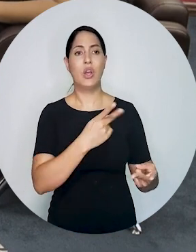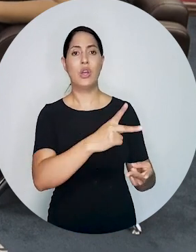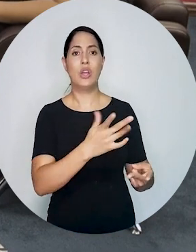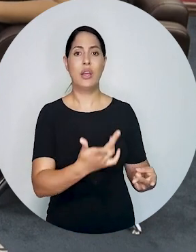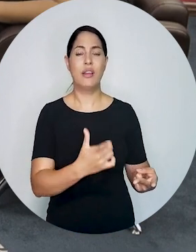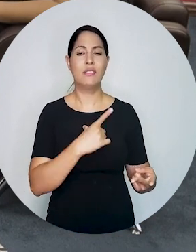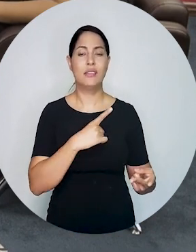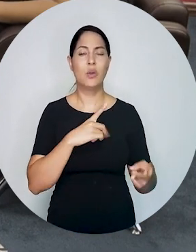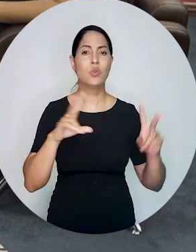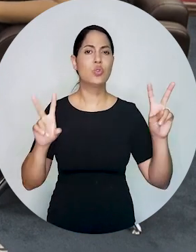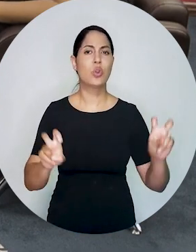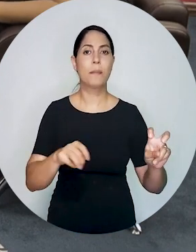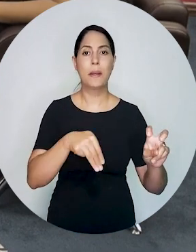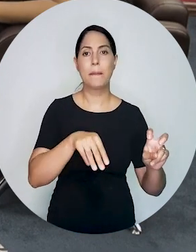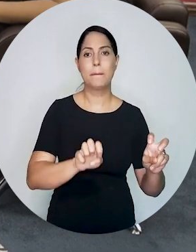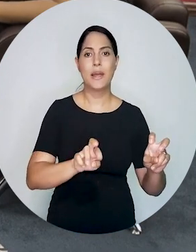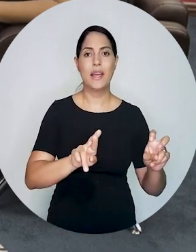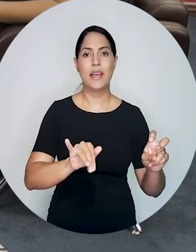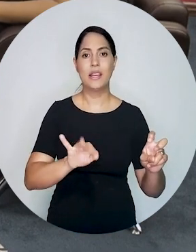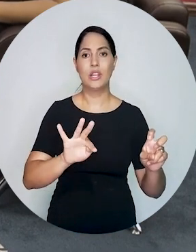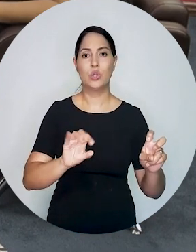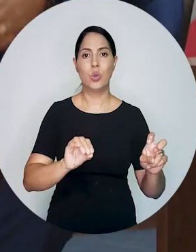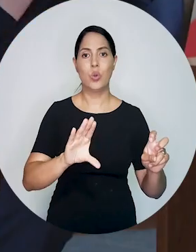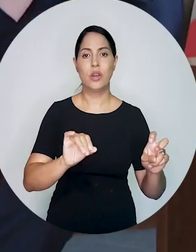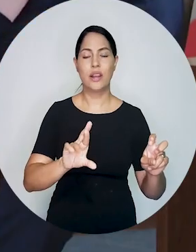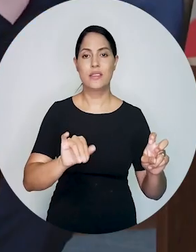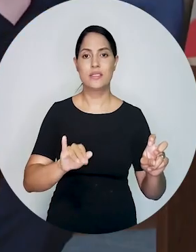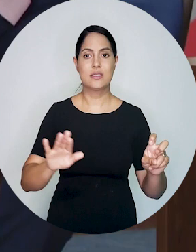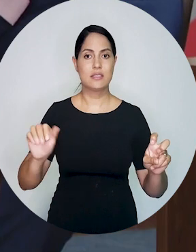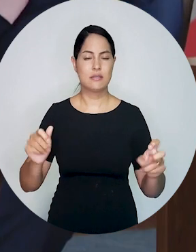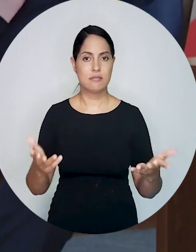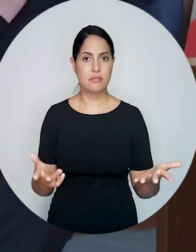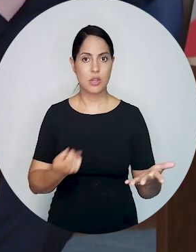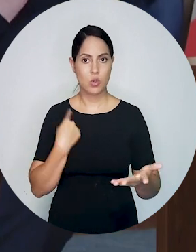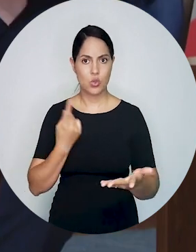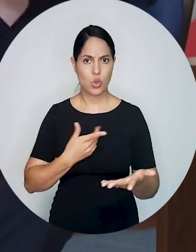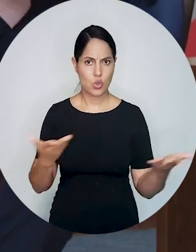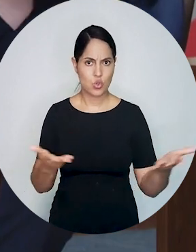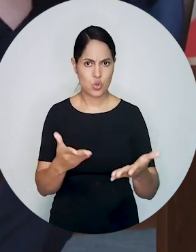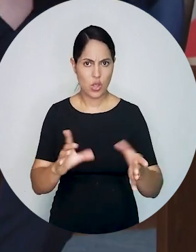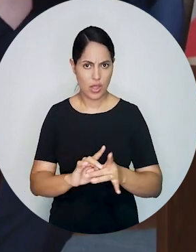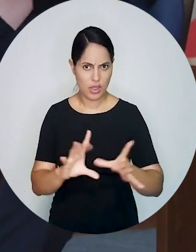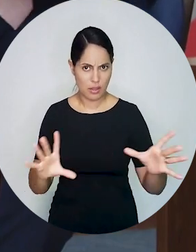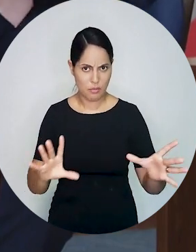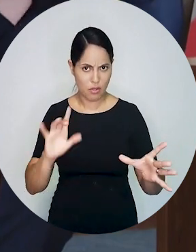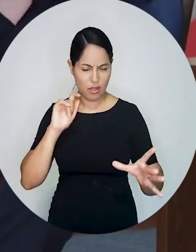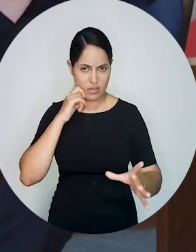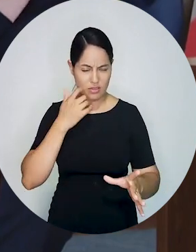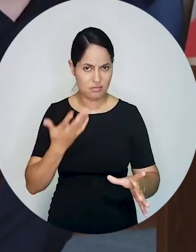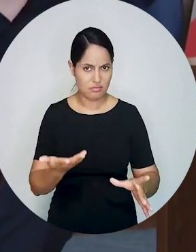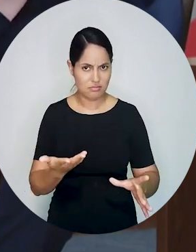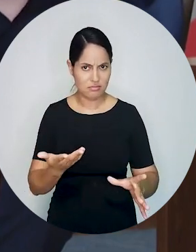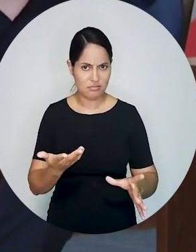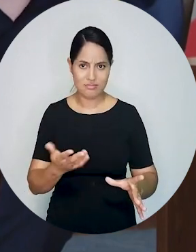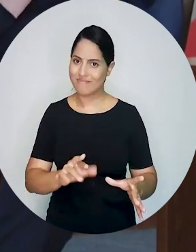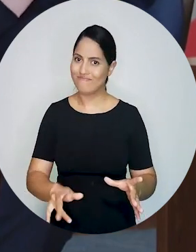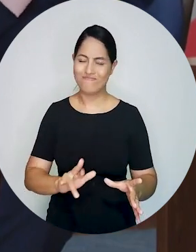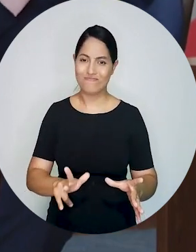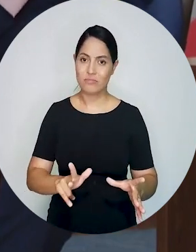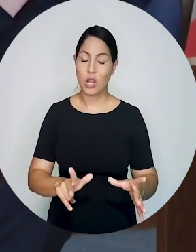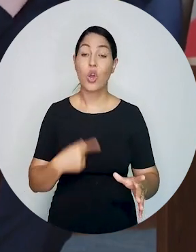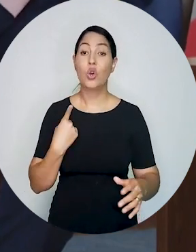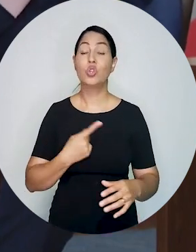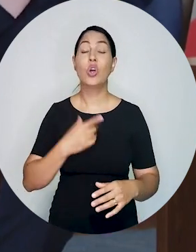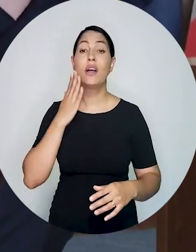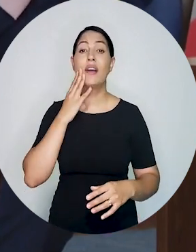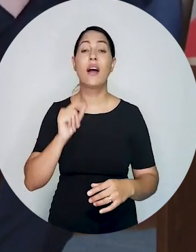A meritocracia, né? A questão da meritocracia que fala, né? A falsa democracia racial que a gente tem e o que se coloca como democracia. A pessoa